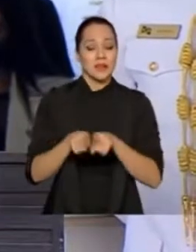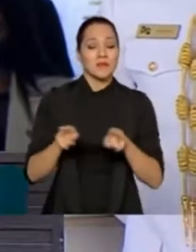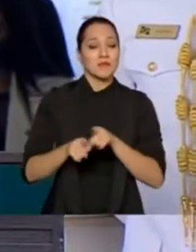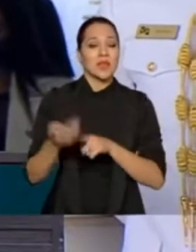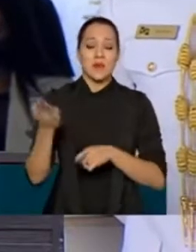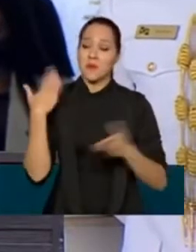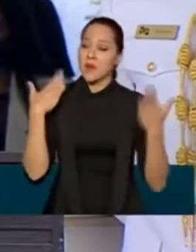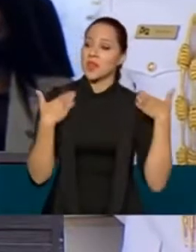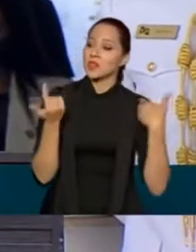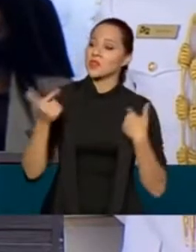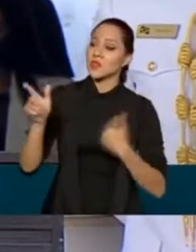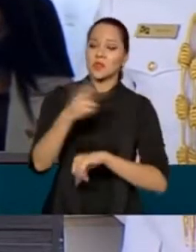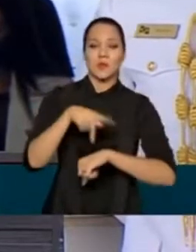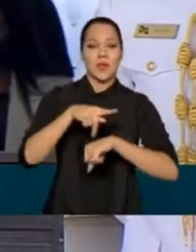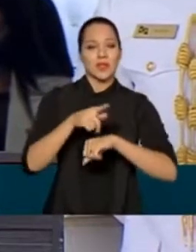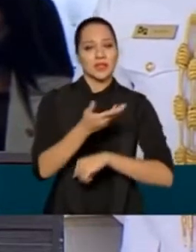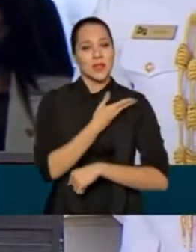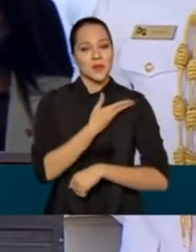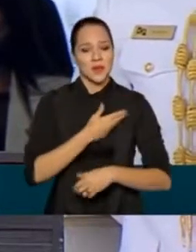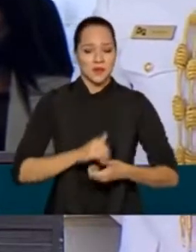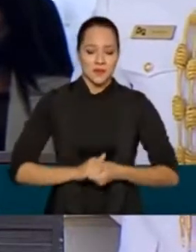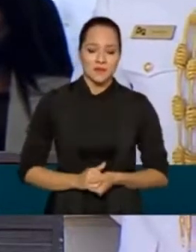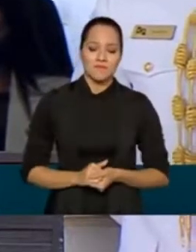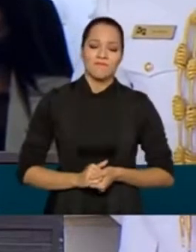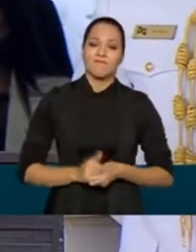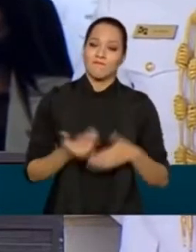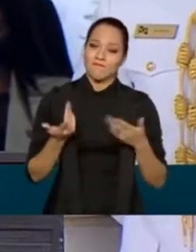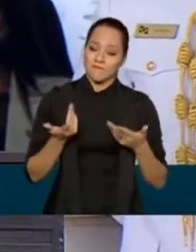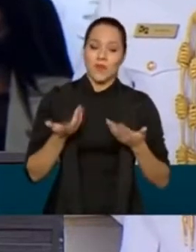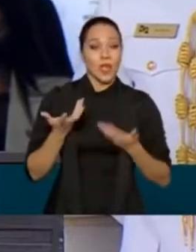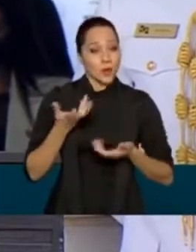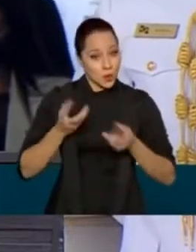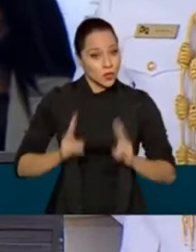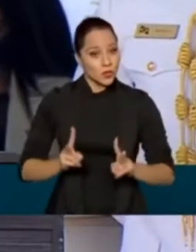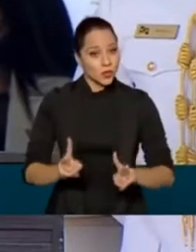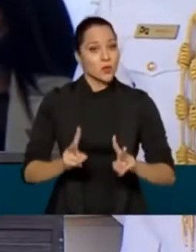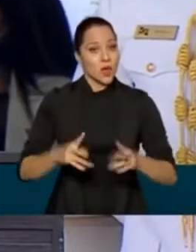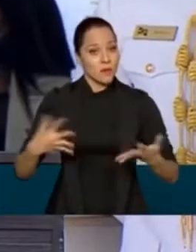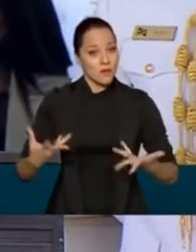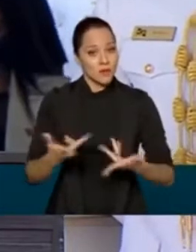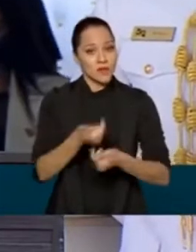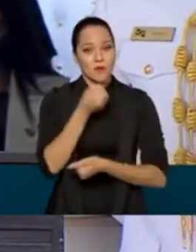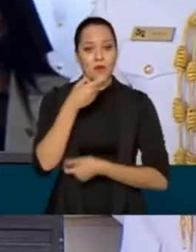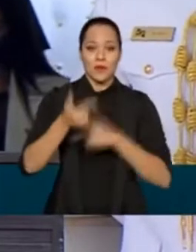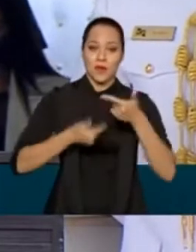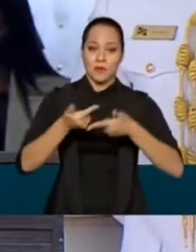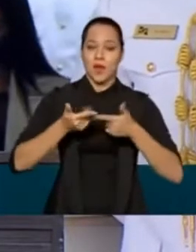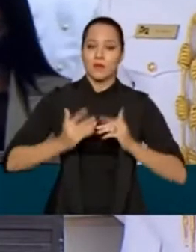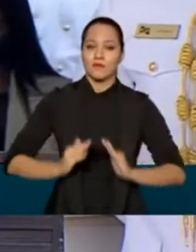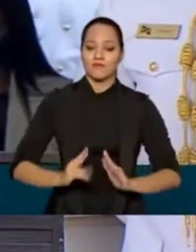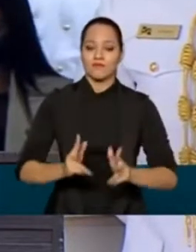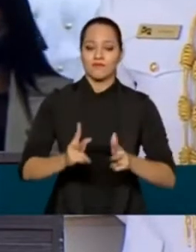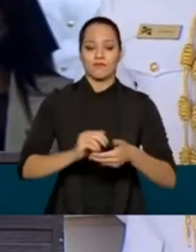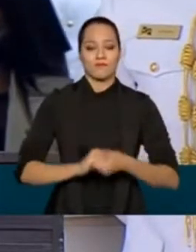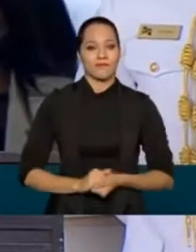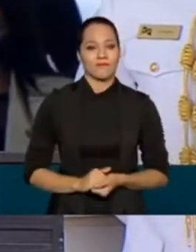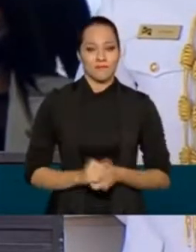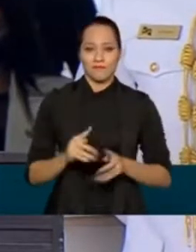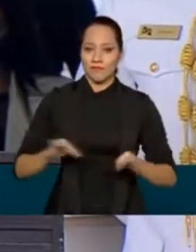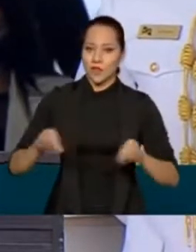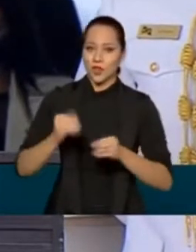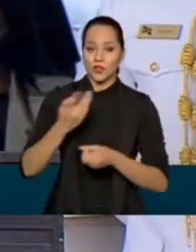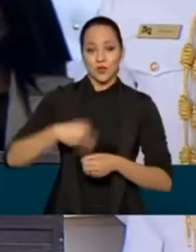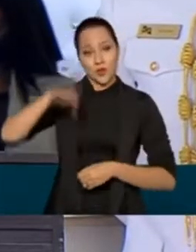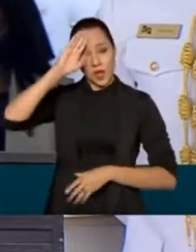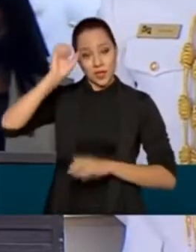marinhas amigas. Pretendo continuar e aprofundar o bom trabalho já em andamento. Camaradas do